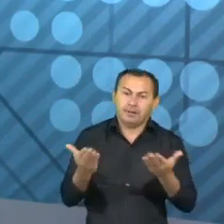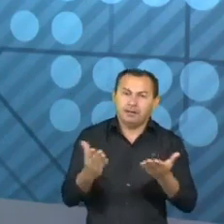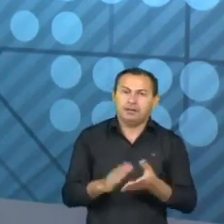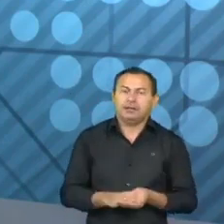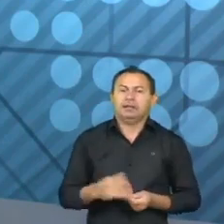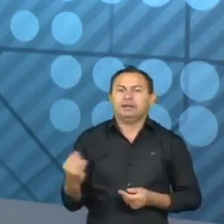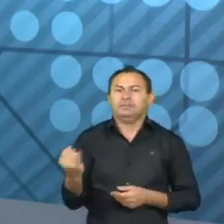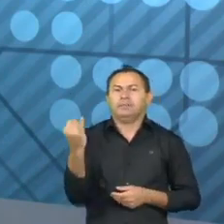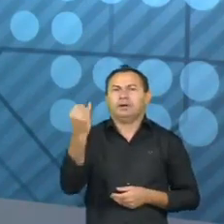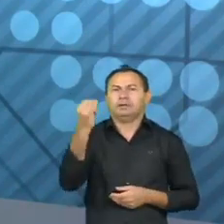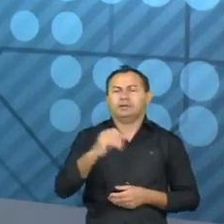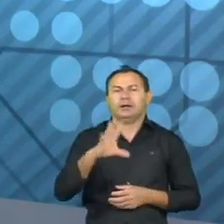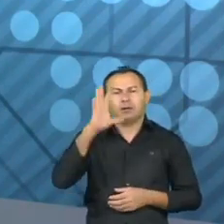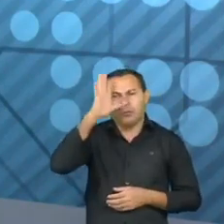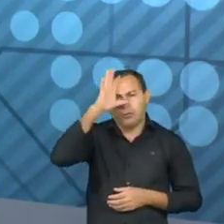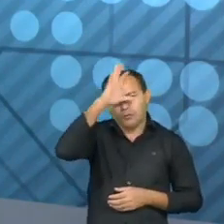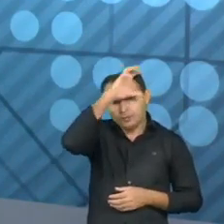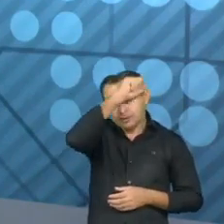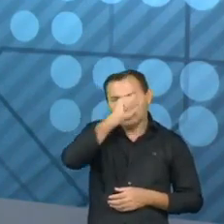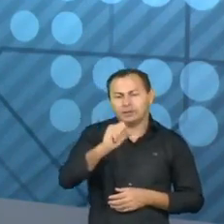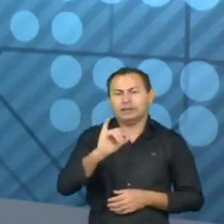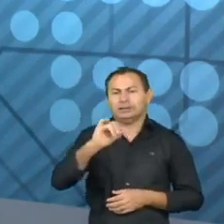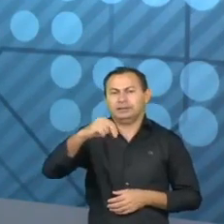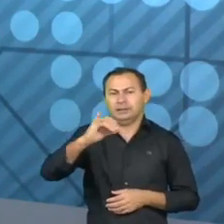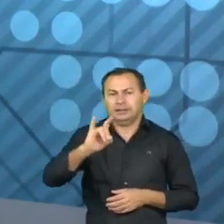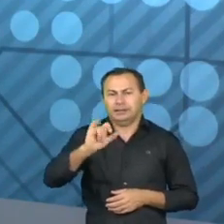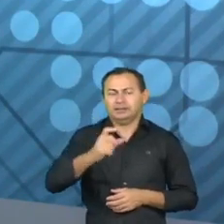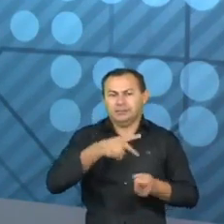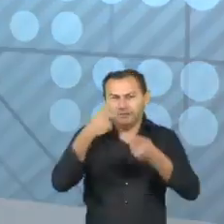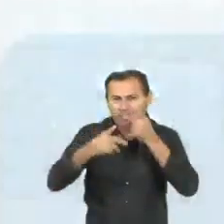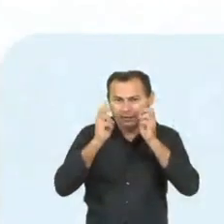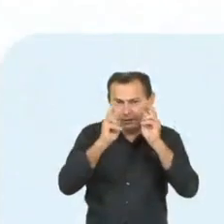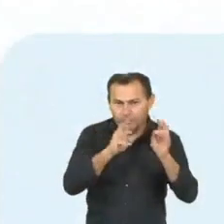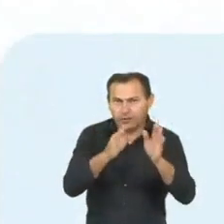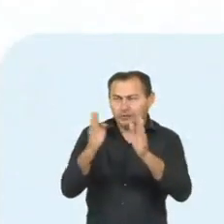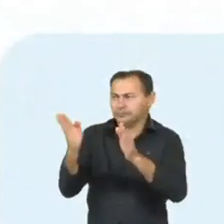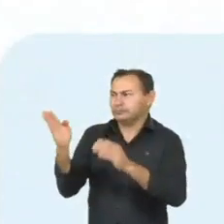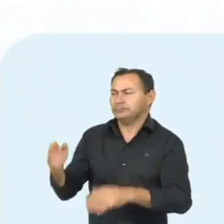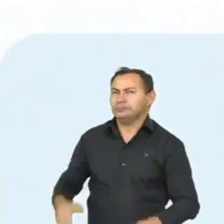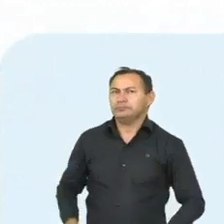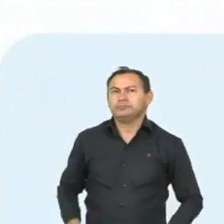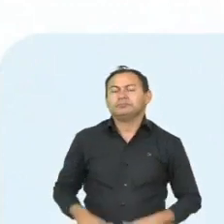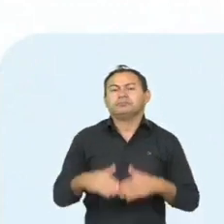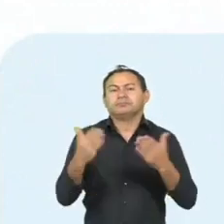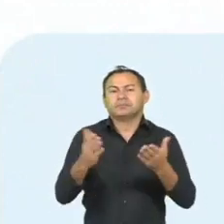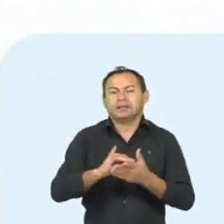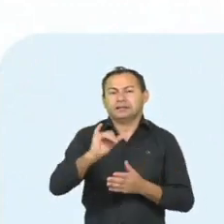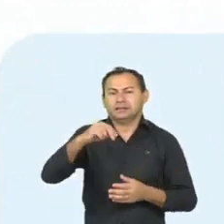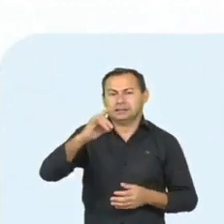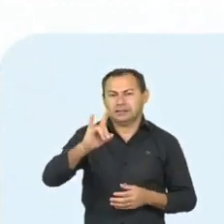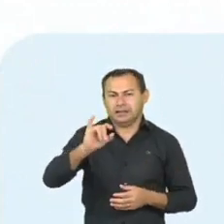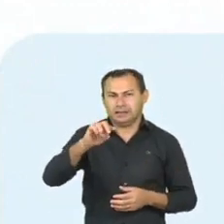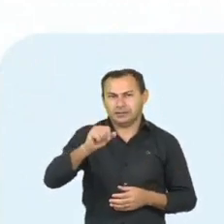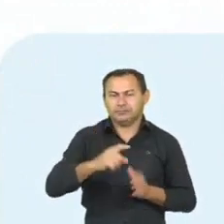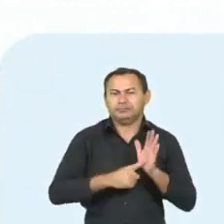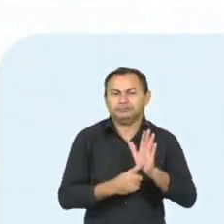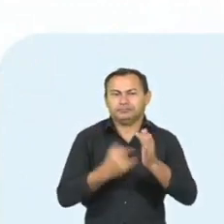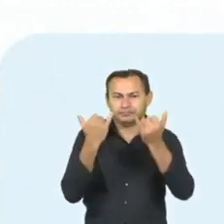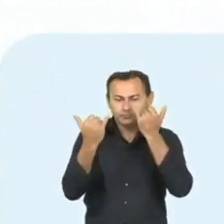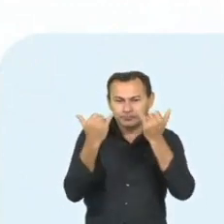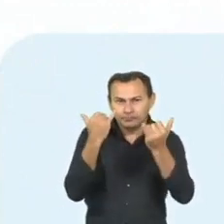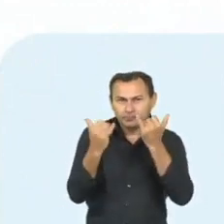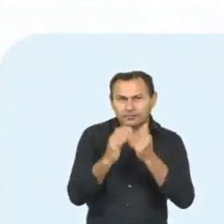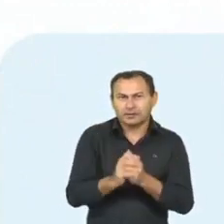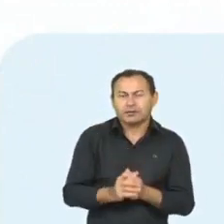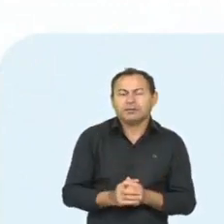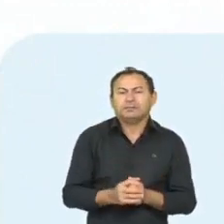muito importante compreender o que a incidência trata. Vamos ao quadro. Bom, a incidência traz informações